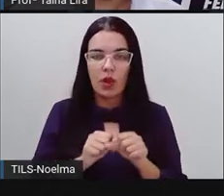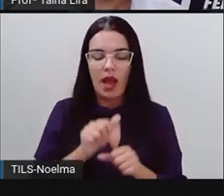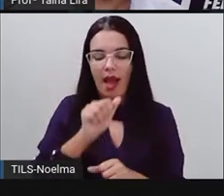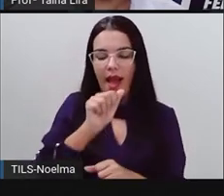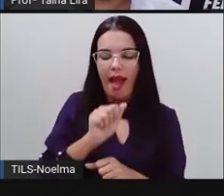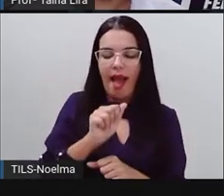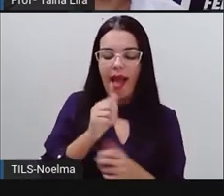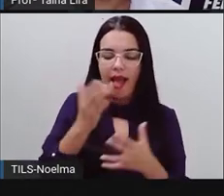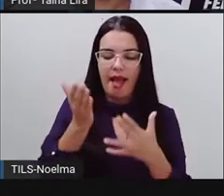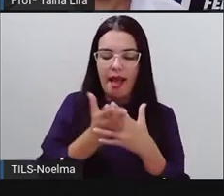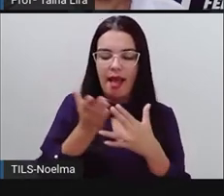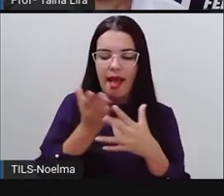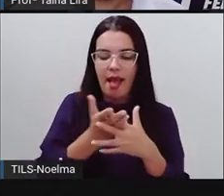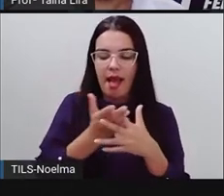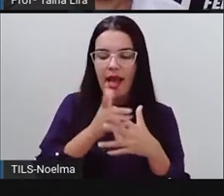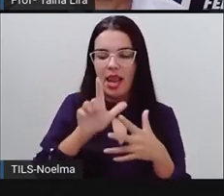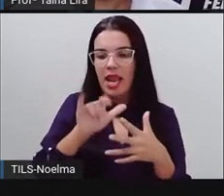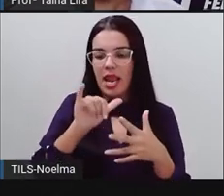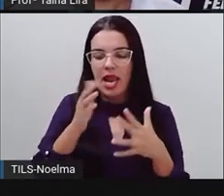Alice